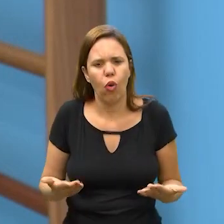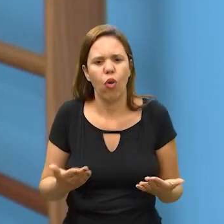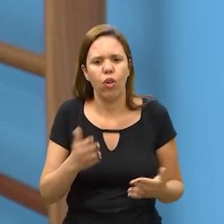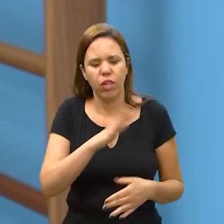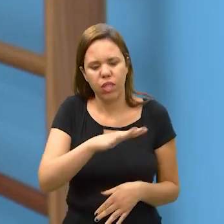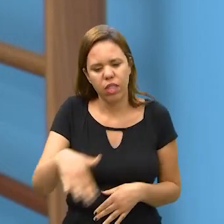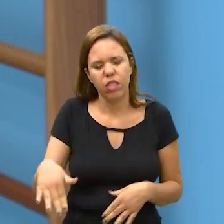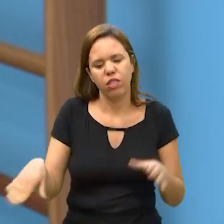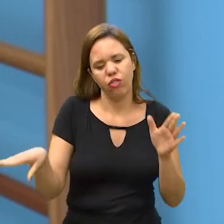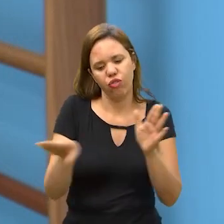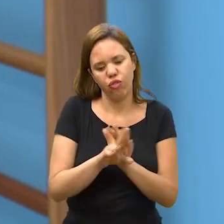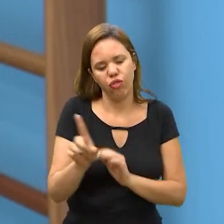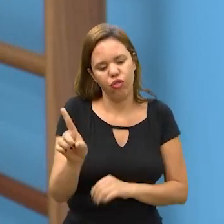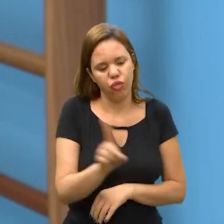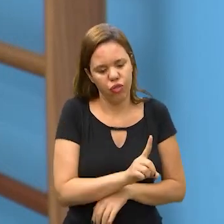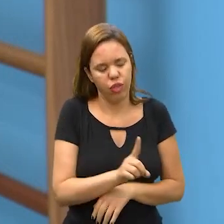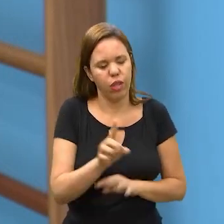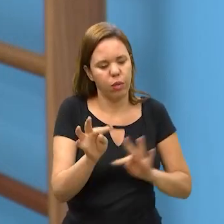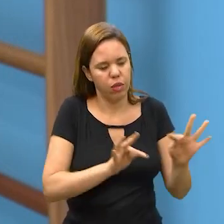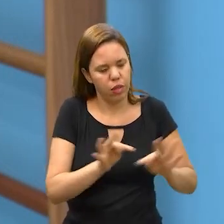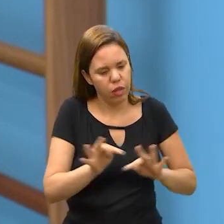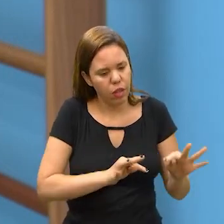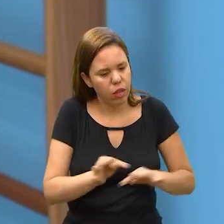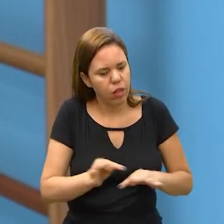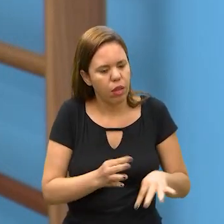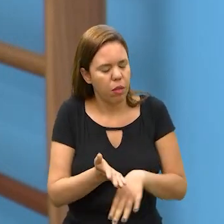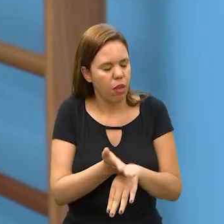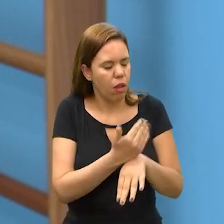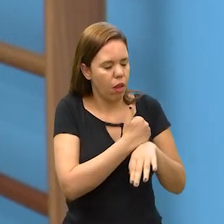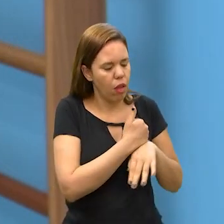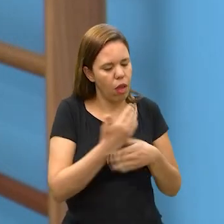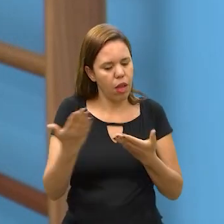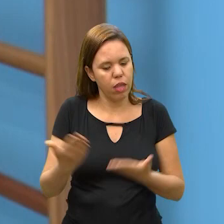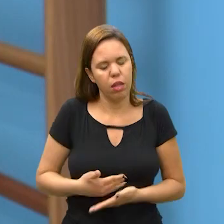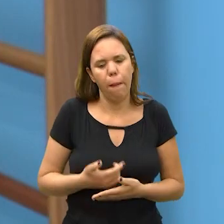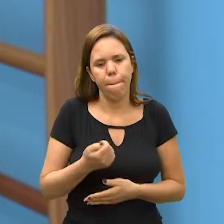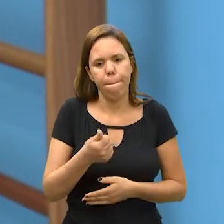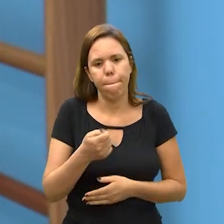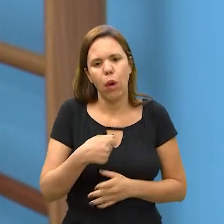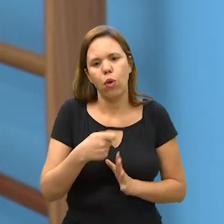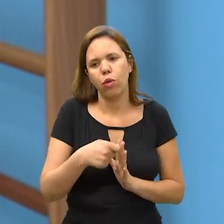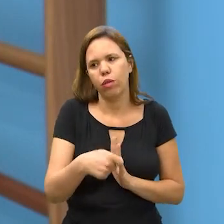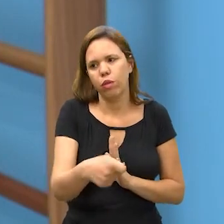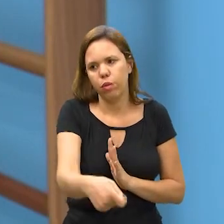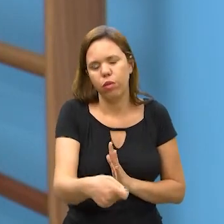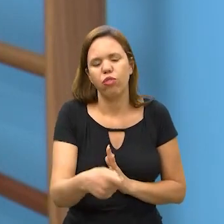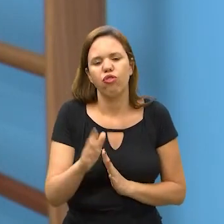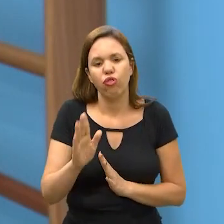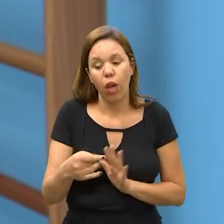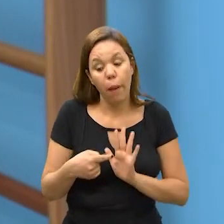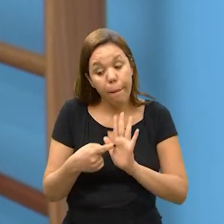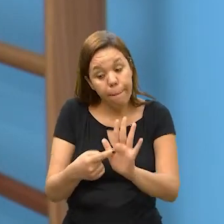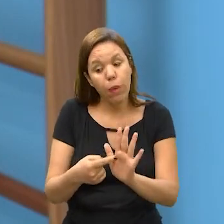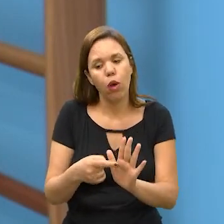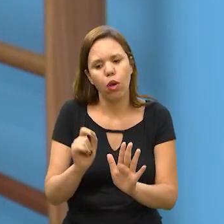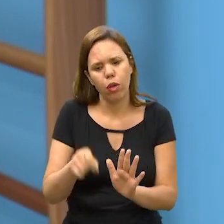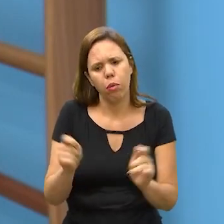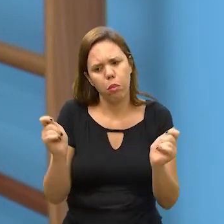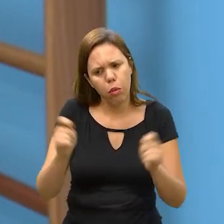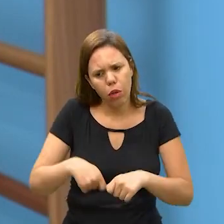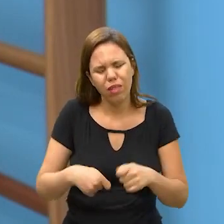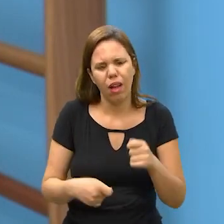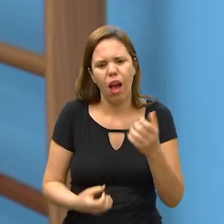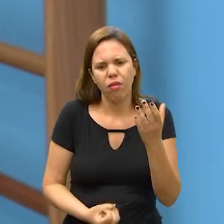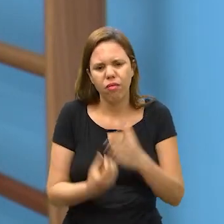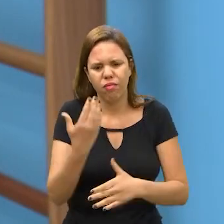para o tratamento muito precocemente. Então eu recebo crianças com meses, já com uma luzinha vermelha, né, de uma possível